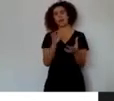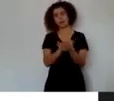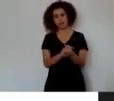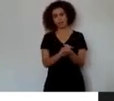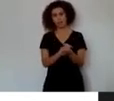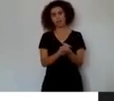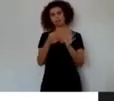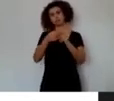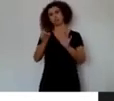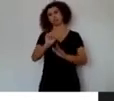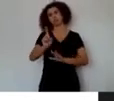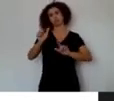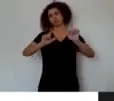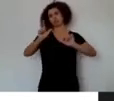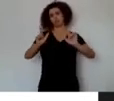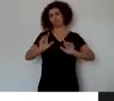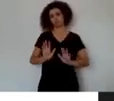mídia.